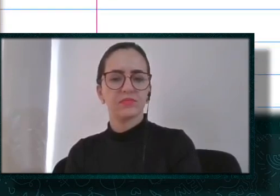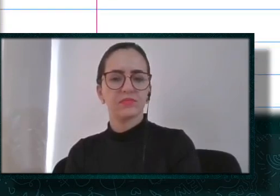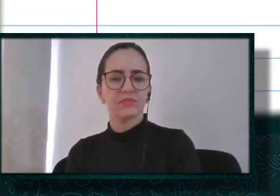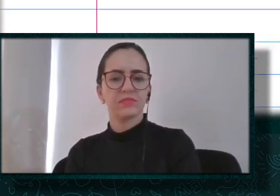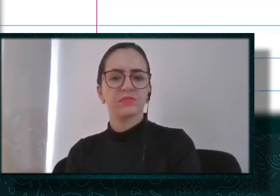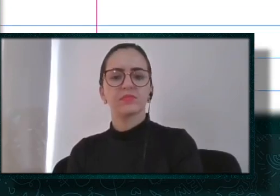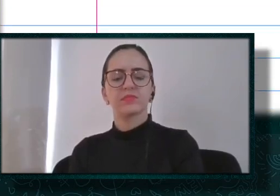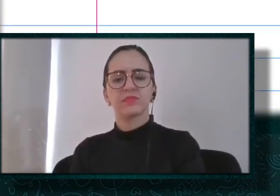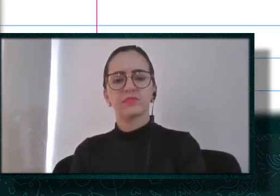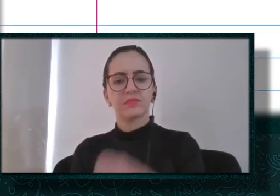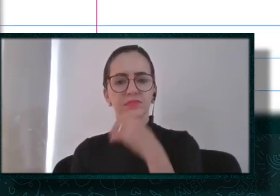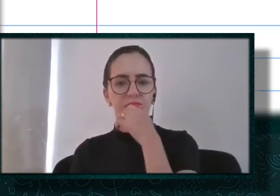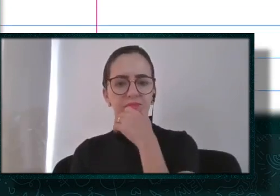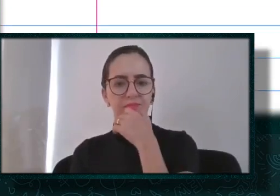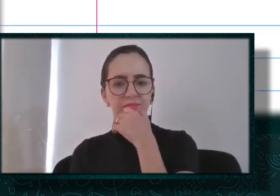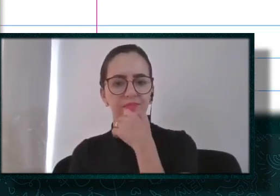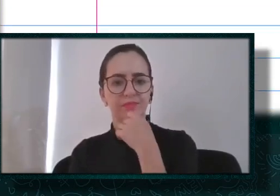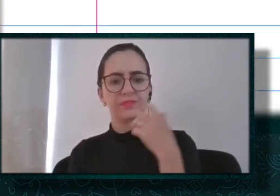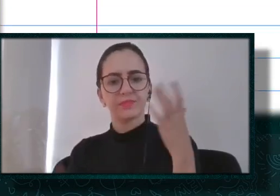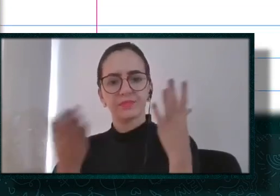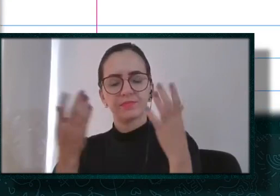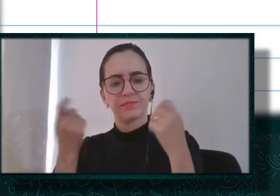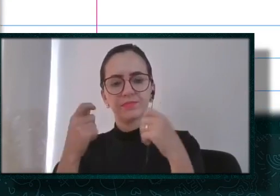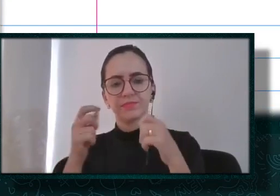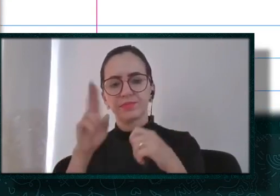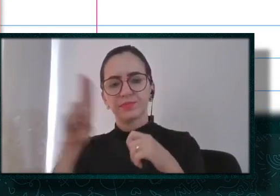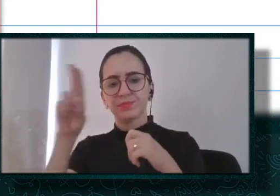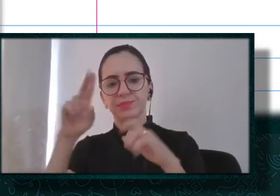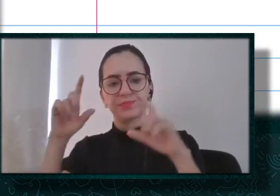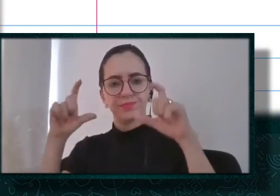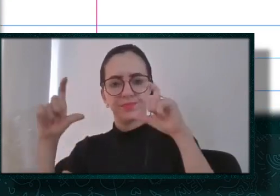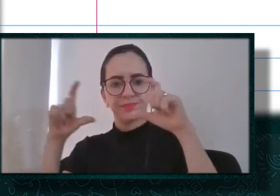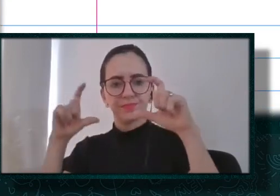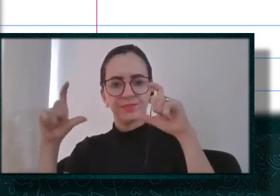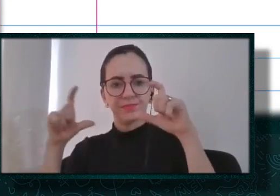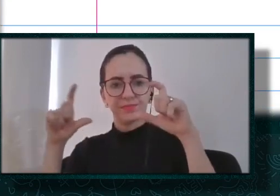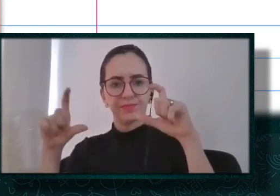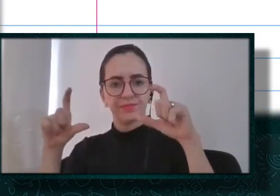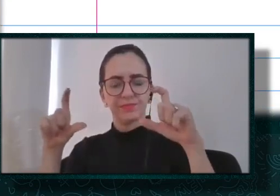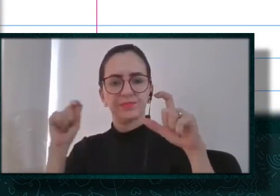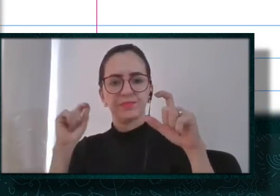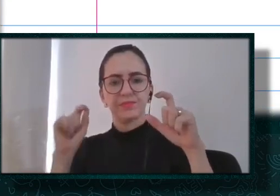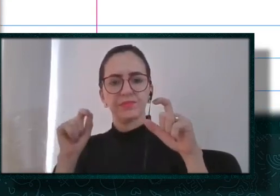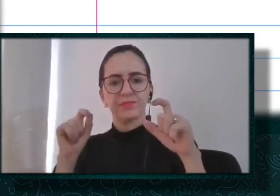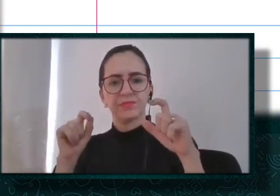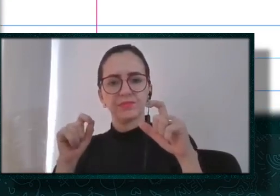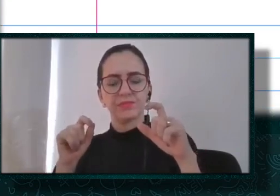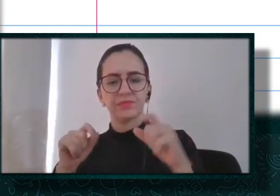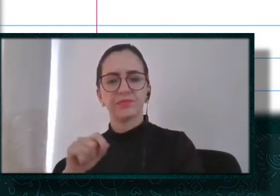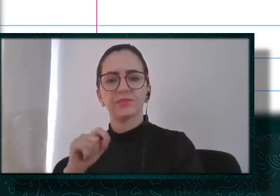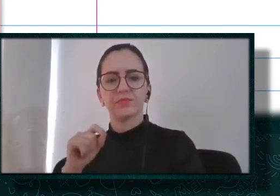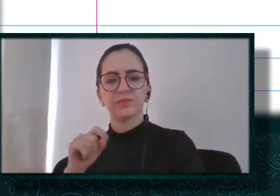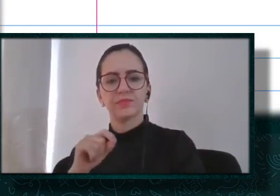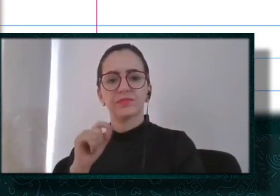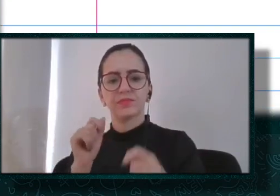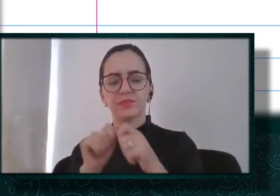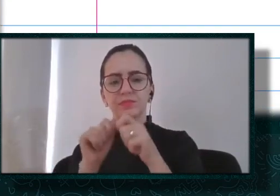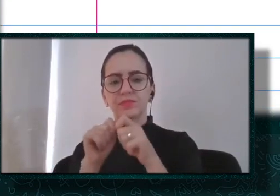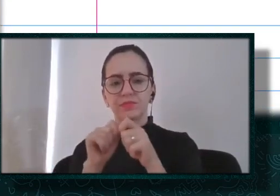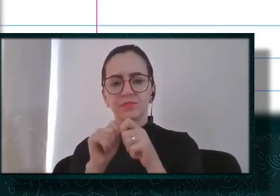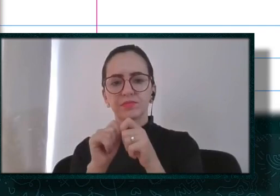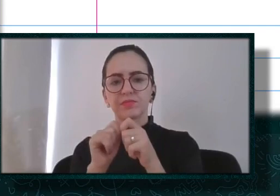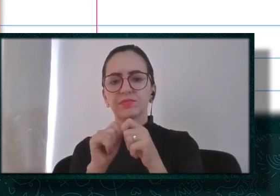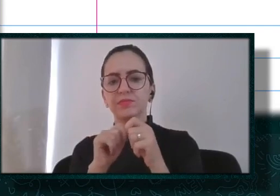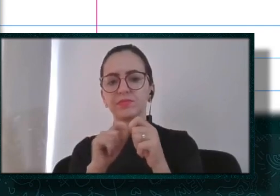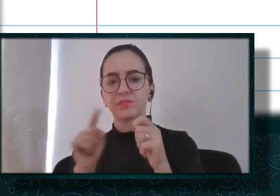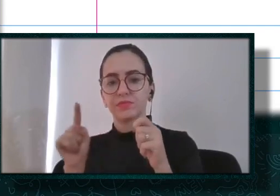eu preciso utilizar a nossa equação que a gente está trabalhando e fazer exatamente tudo que eu montei para vocês ali. Eu vou botar aqui, inclusive, para a